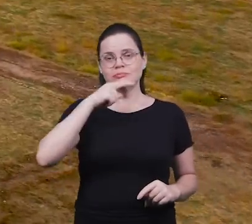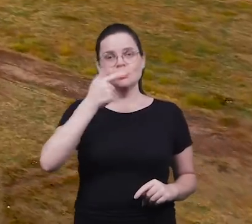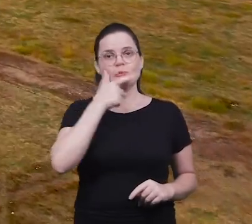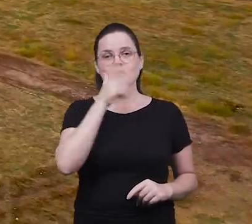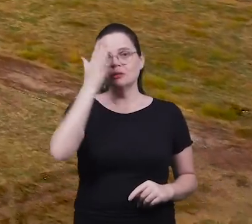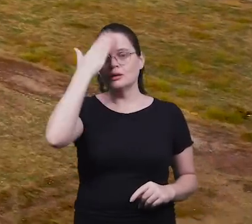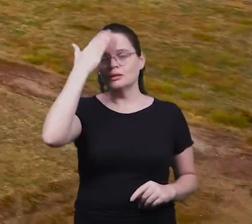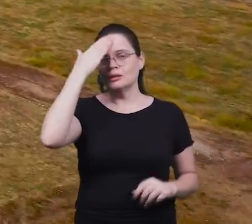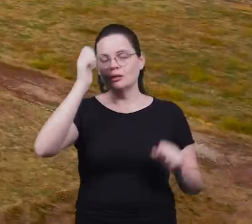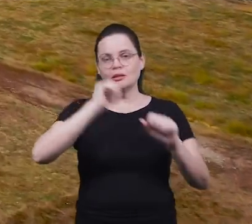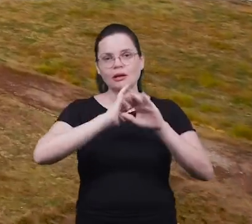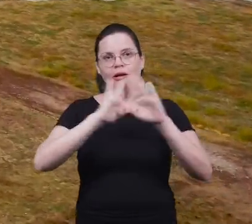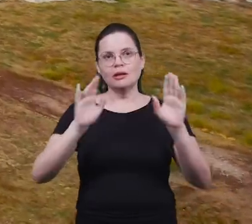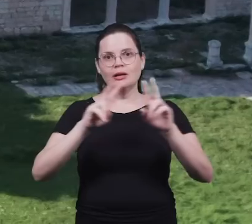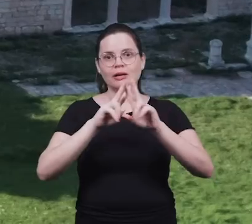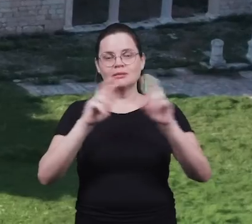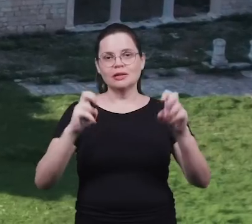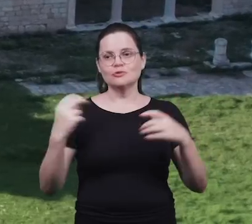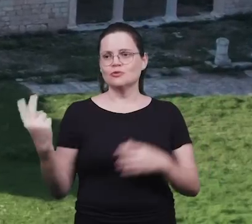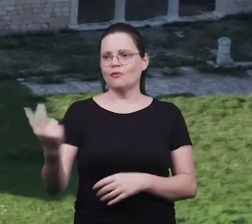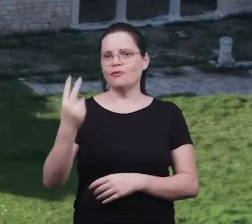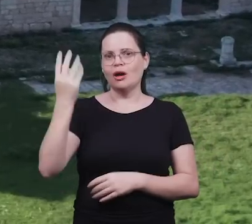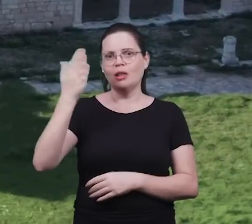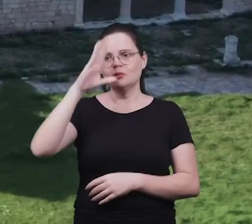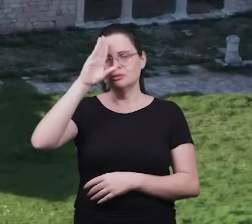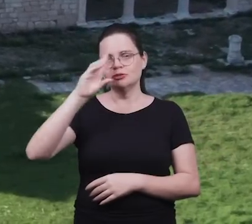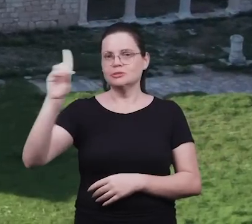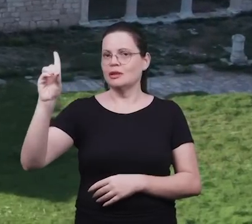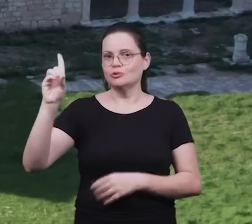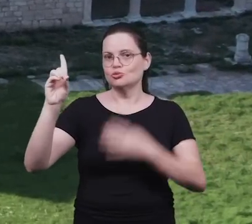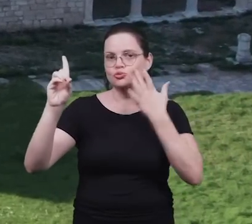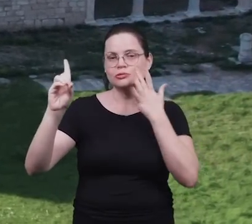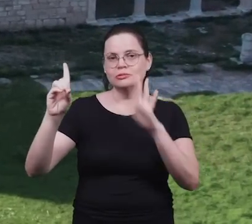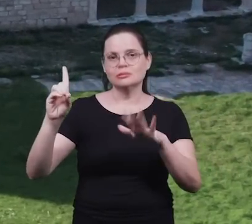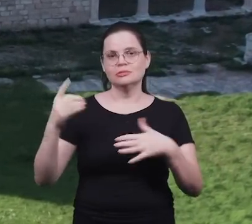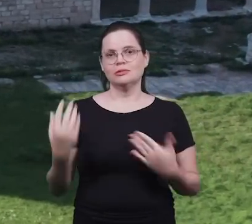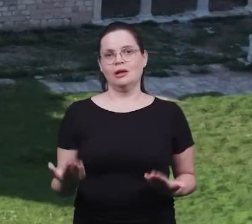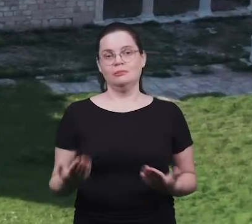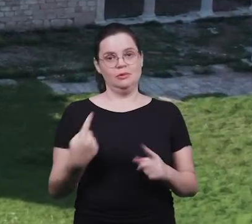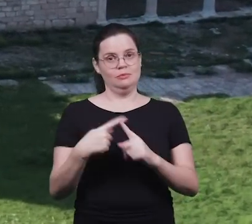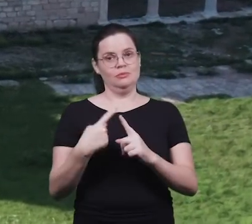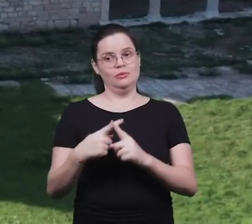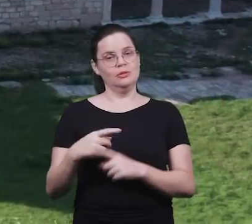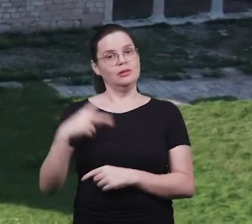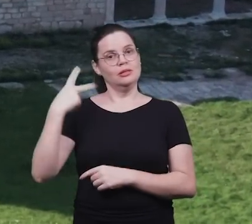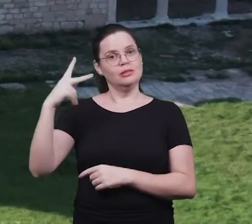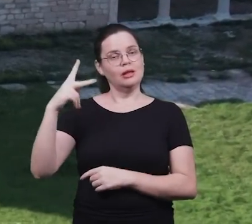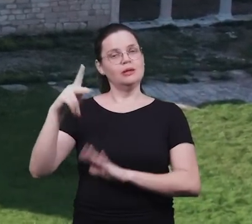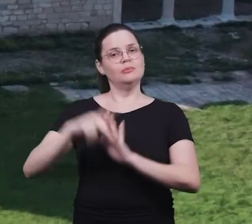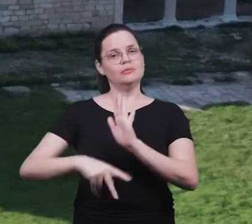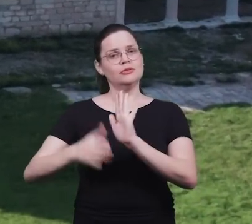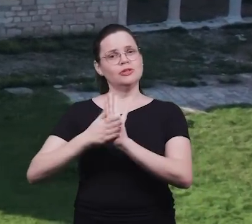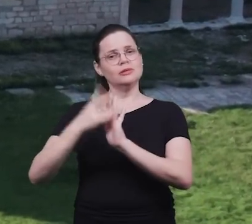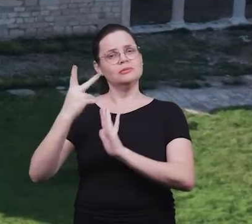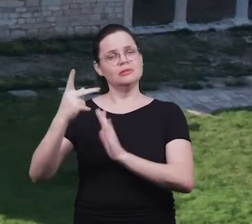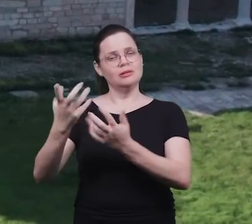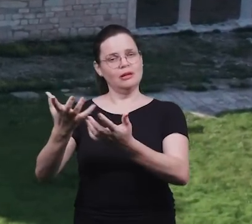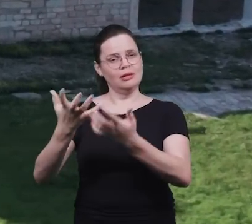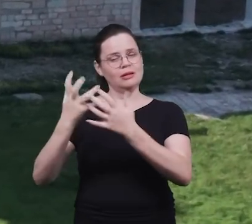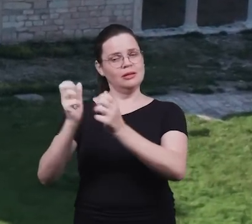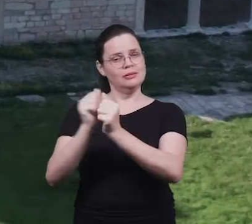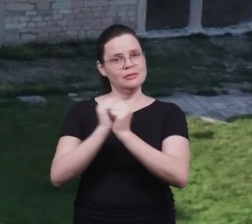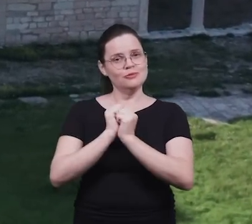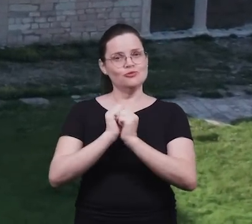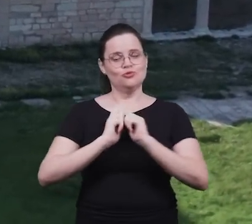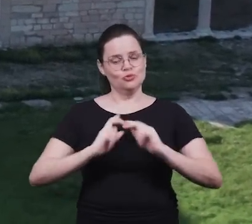forma dele querer estar ao lado do homem. E ele não cria só essa relação dele com